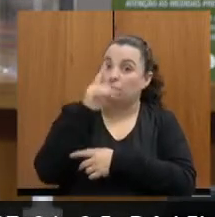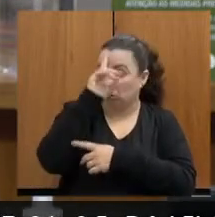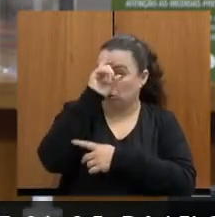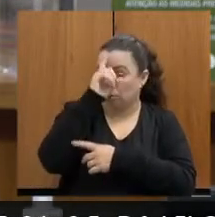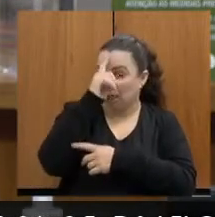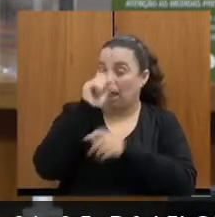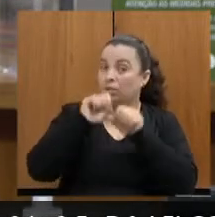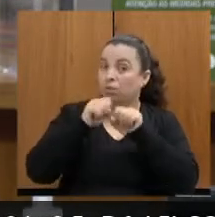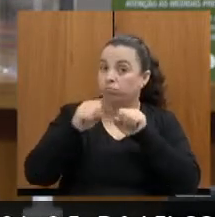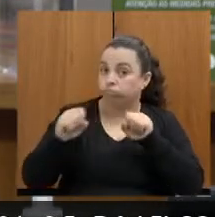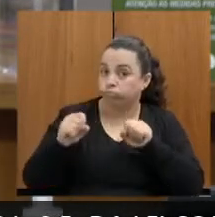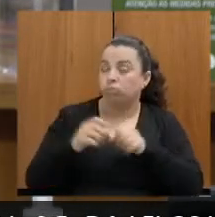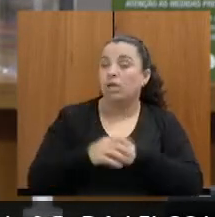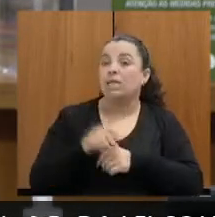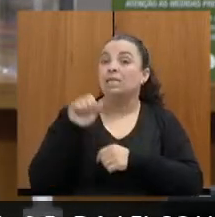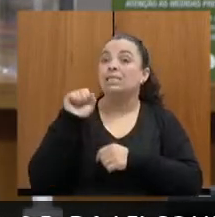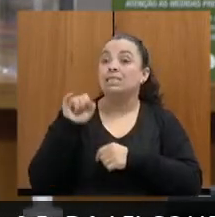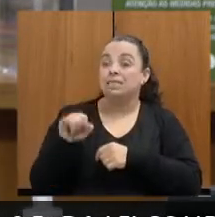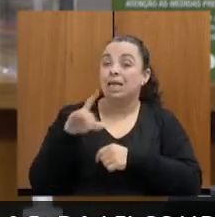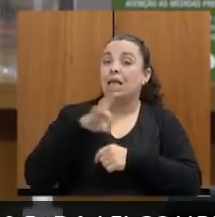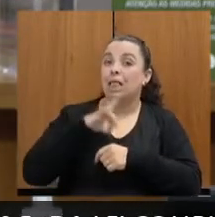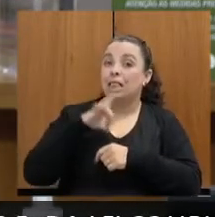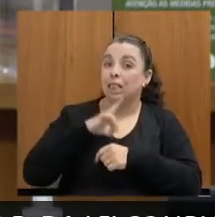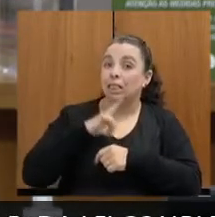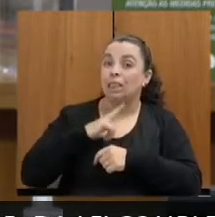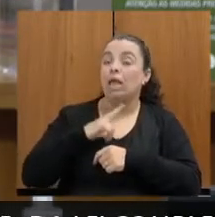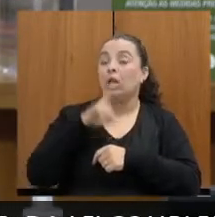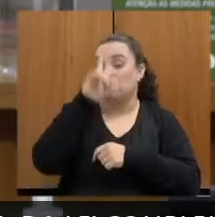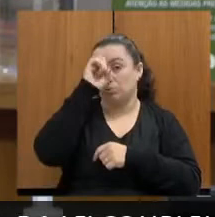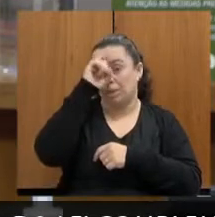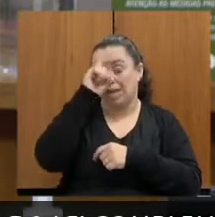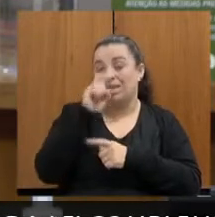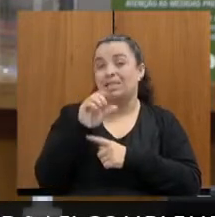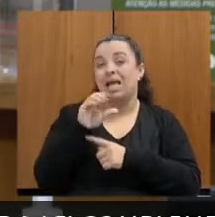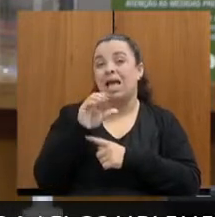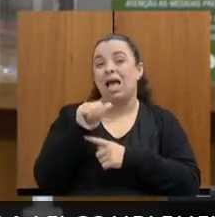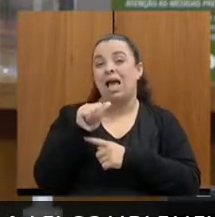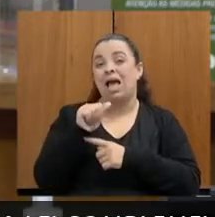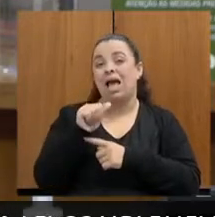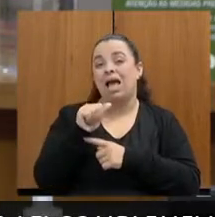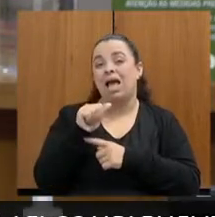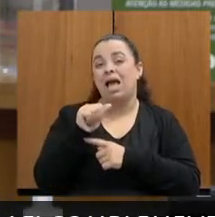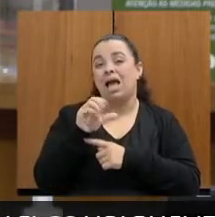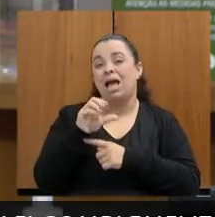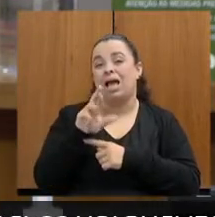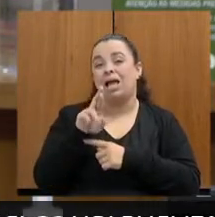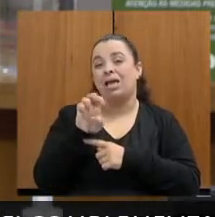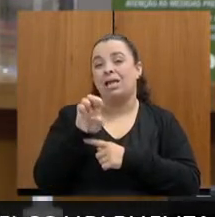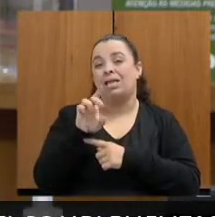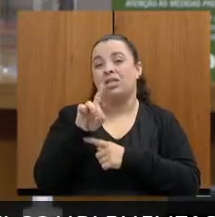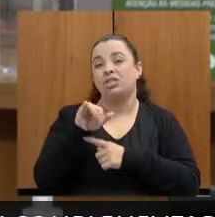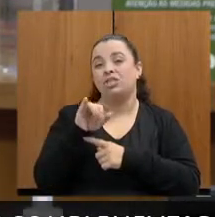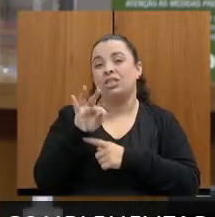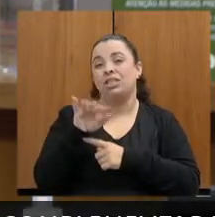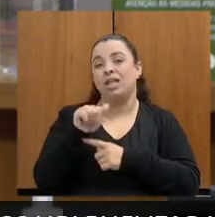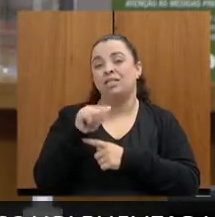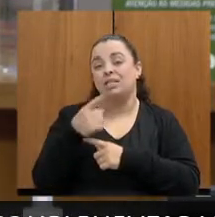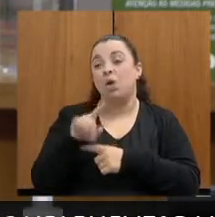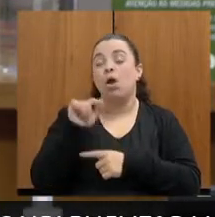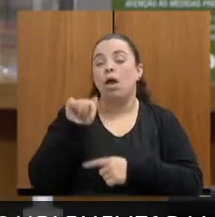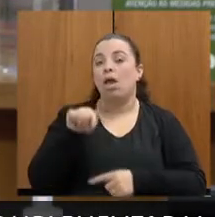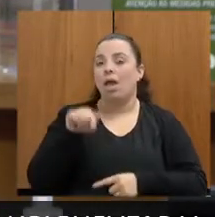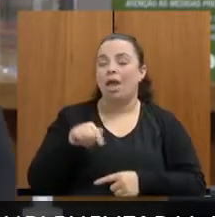se ele tiver qualquer hospital com acreditações ou seja acreditação extrapola qualquer